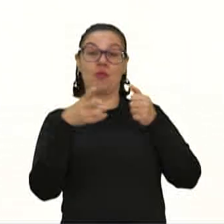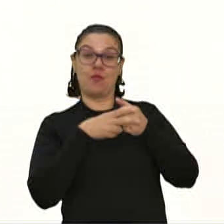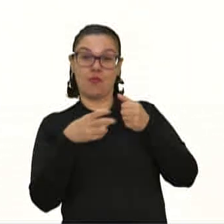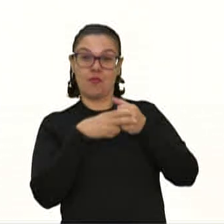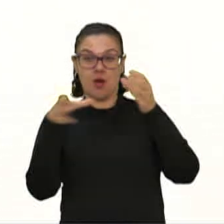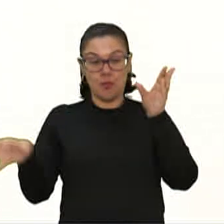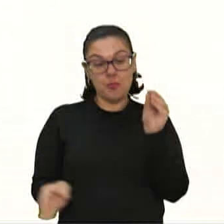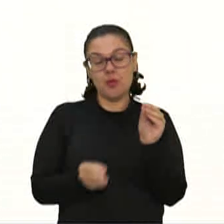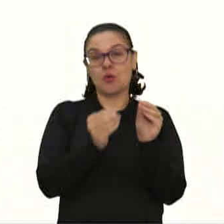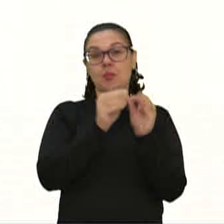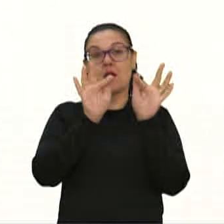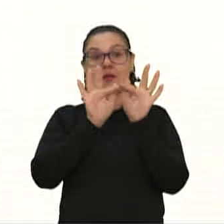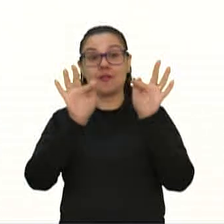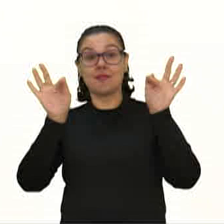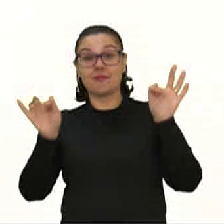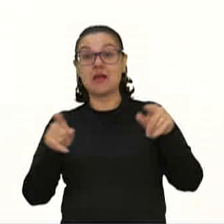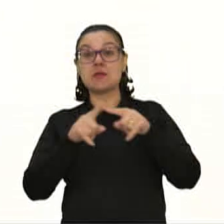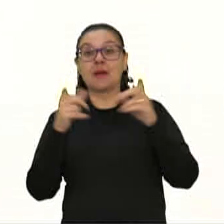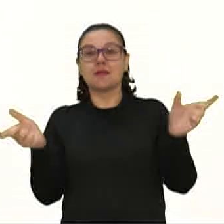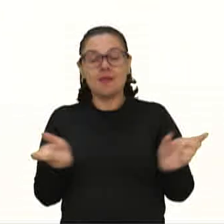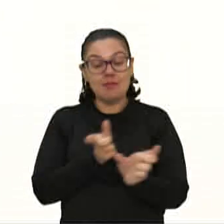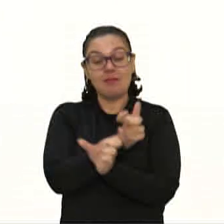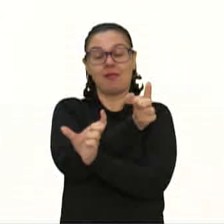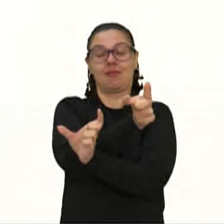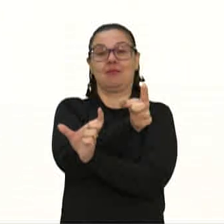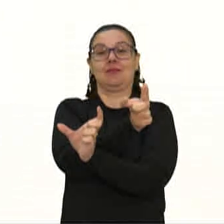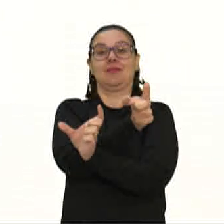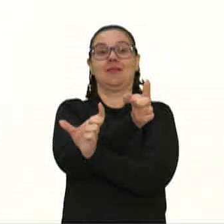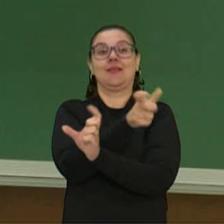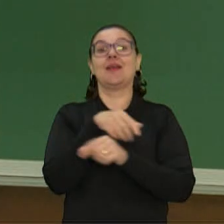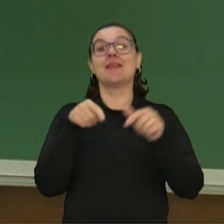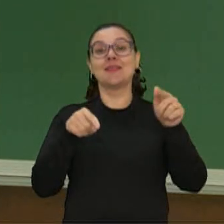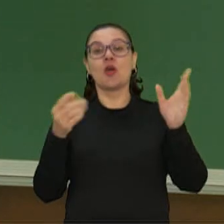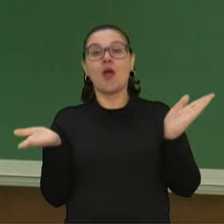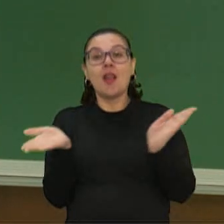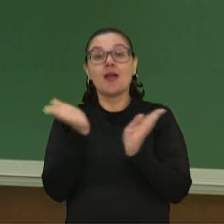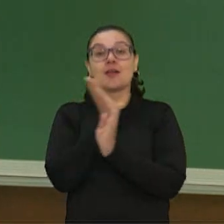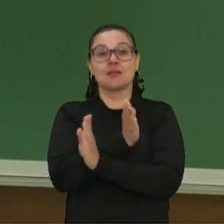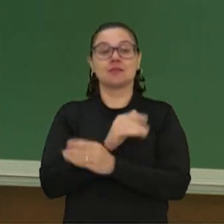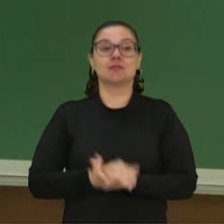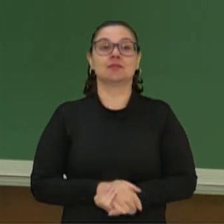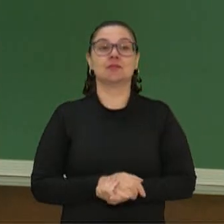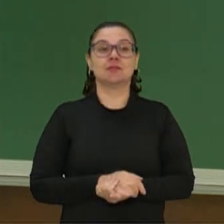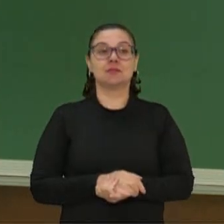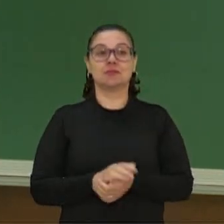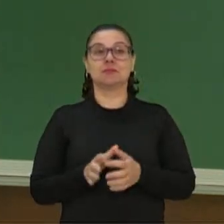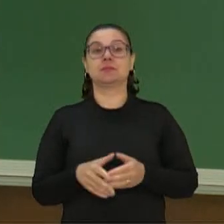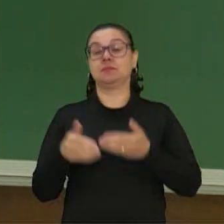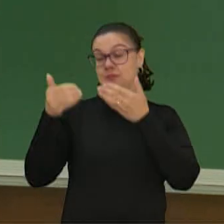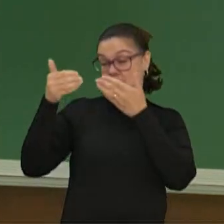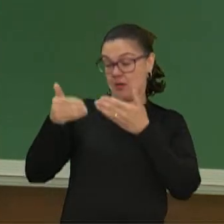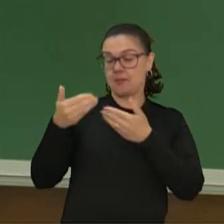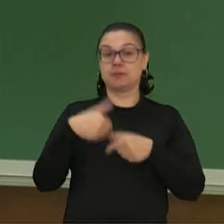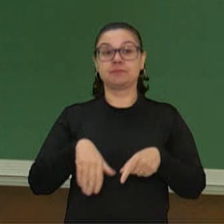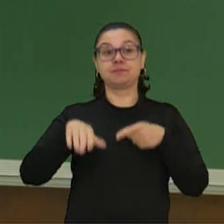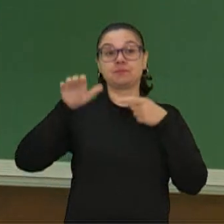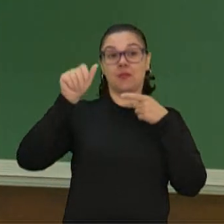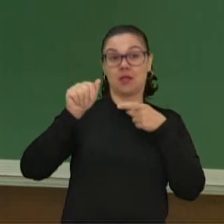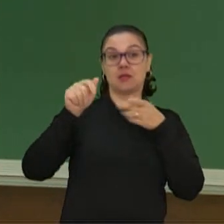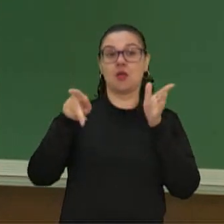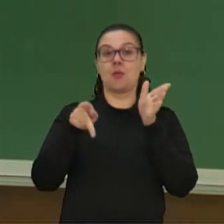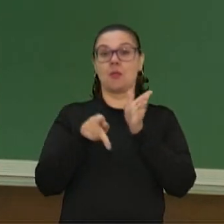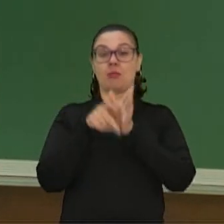complemento, né? Essa é a ordem sintática canônica da língua portuguesa. Aqui ela é invertida, plasticamente. Letra A. No